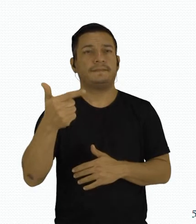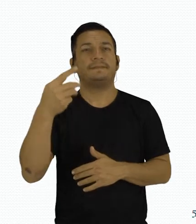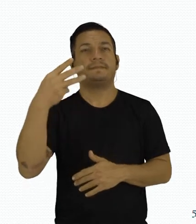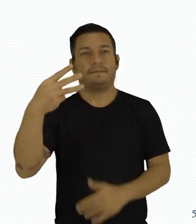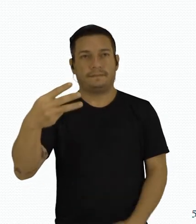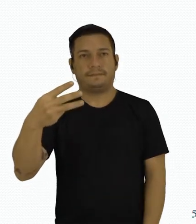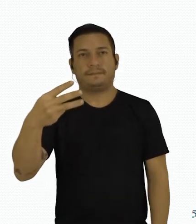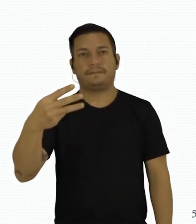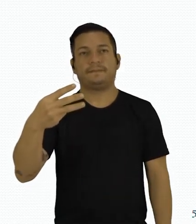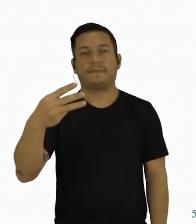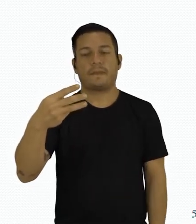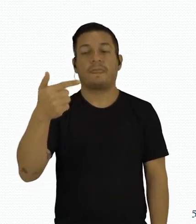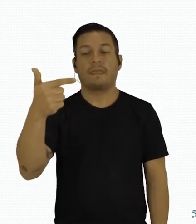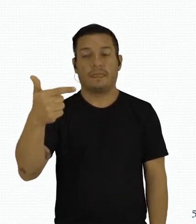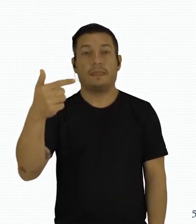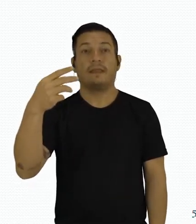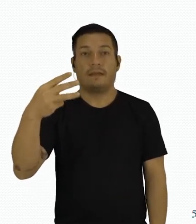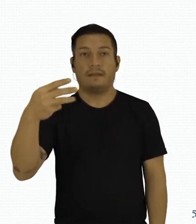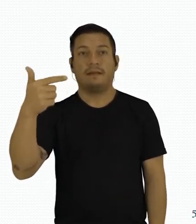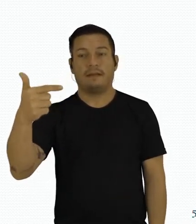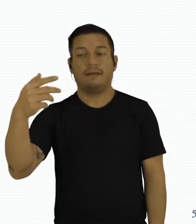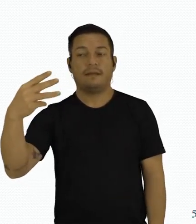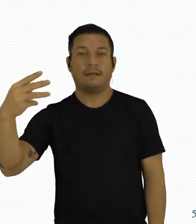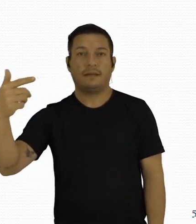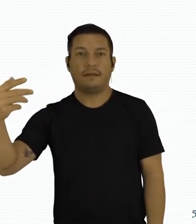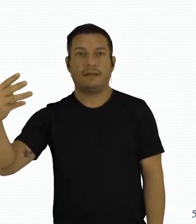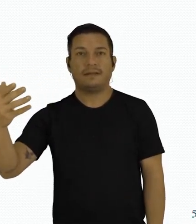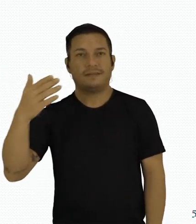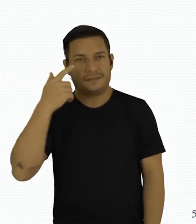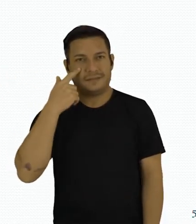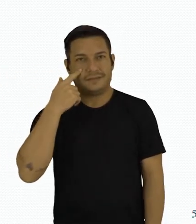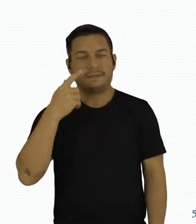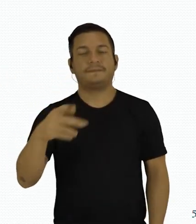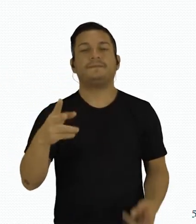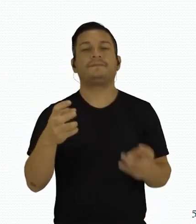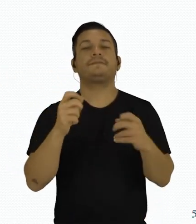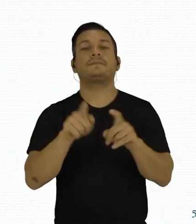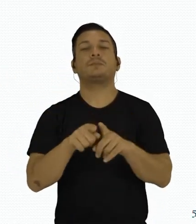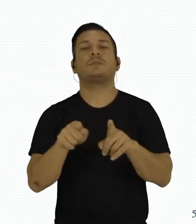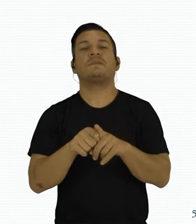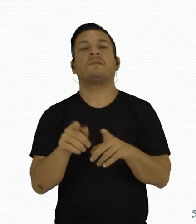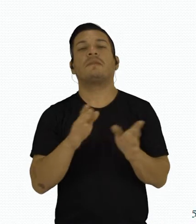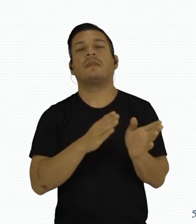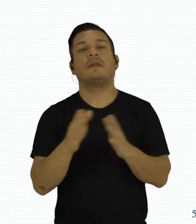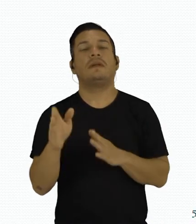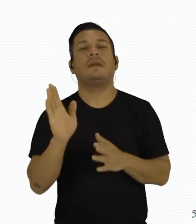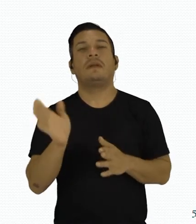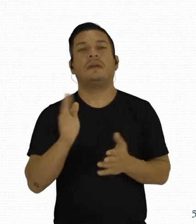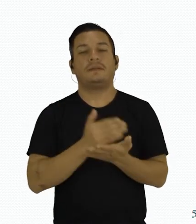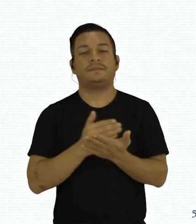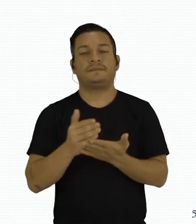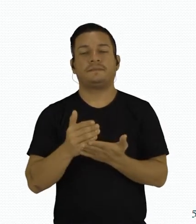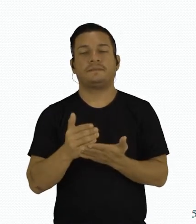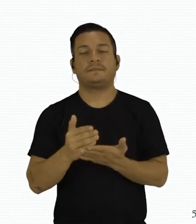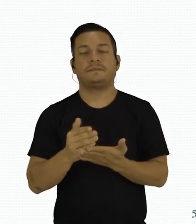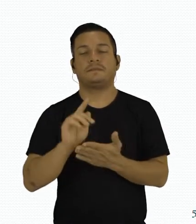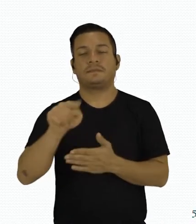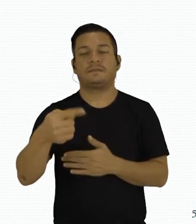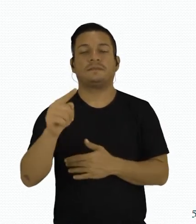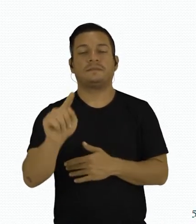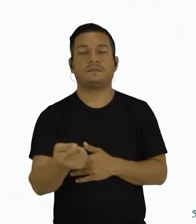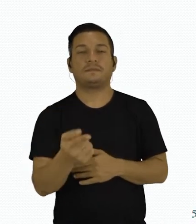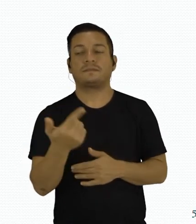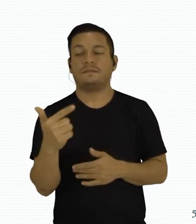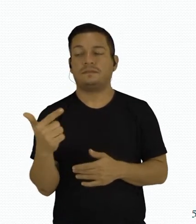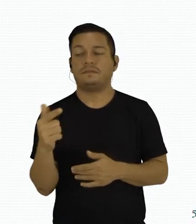3 primeiro, 2 depois, e assim por diante. E note também que esse período ele já se inicia após a vírgula. Não